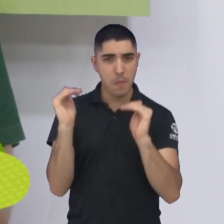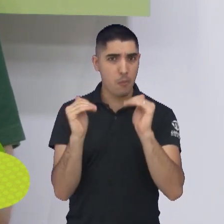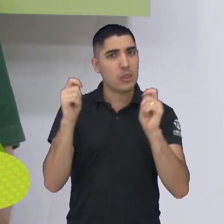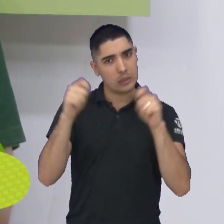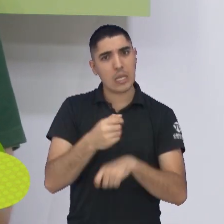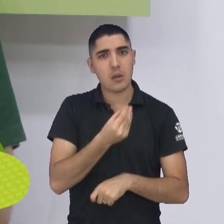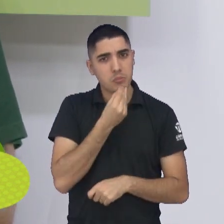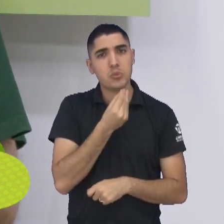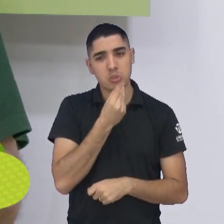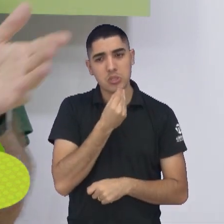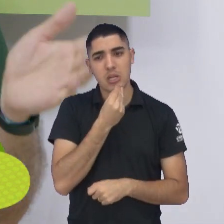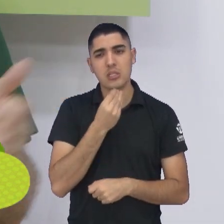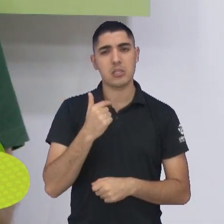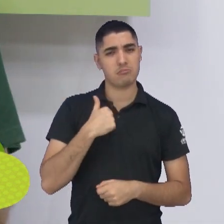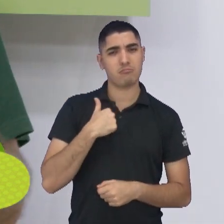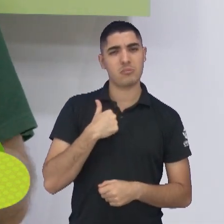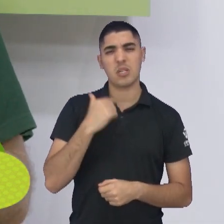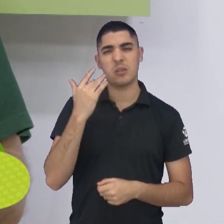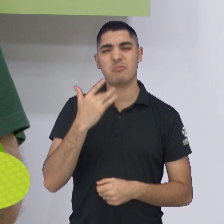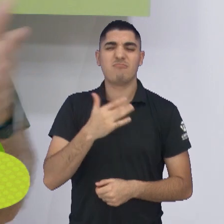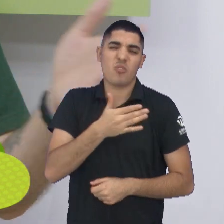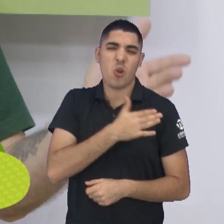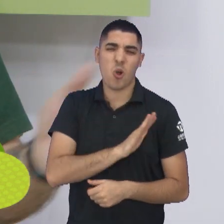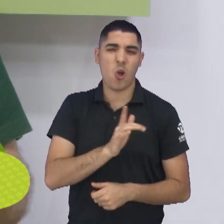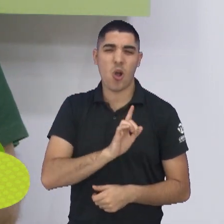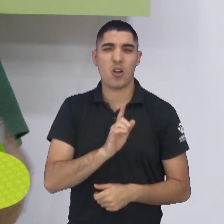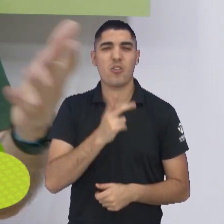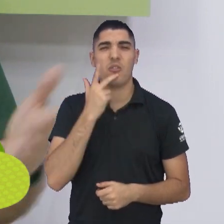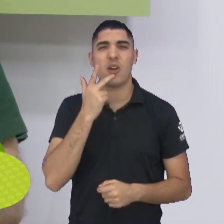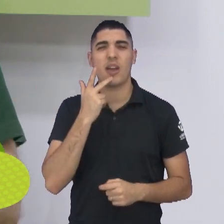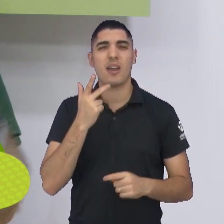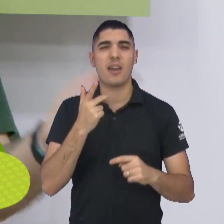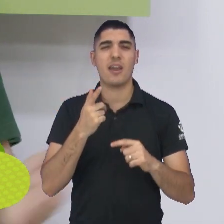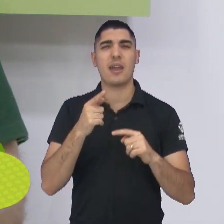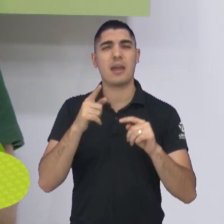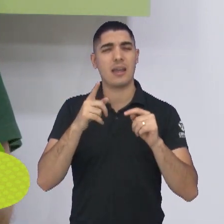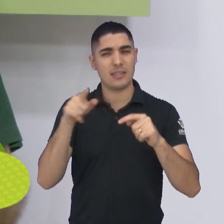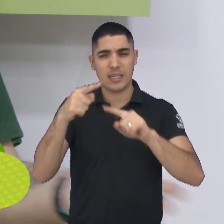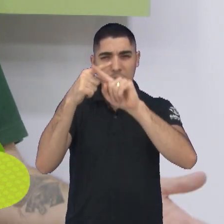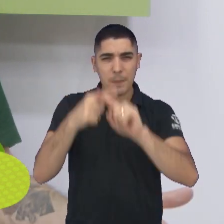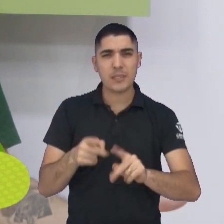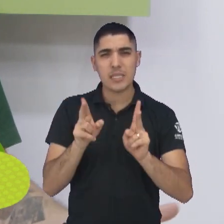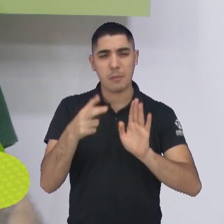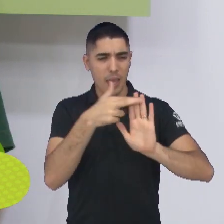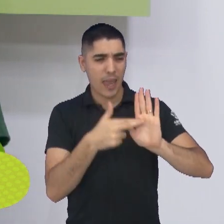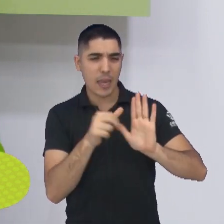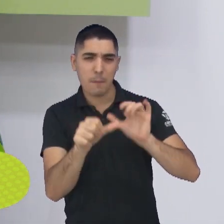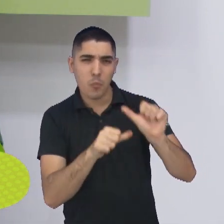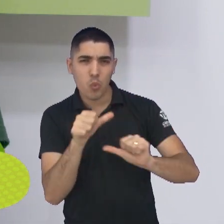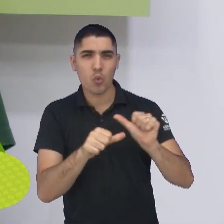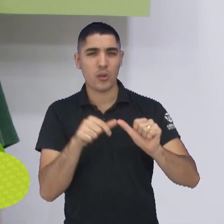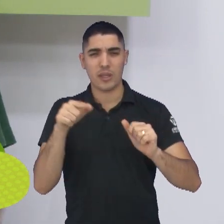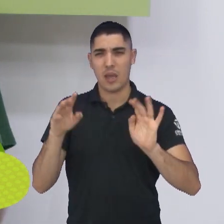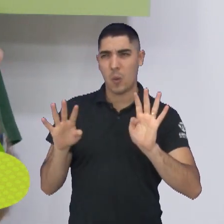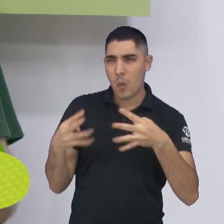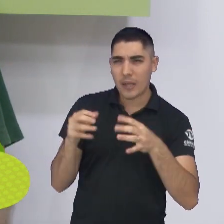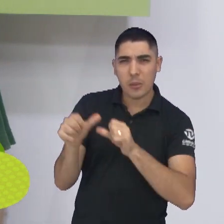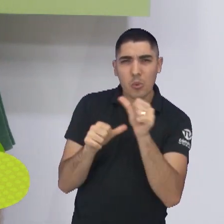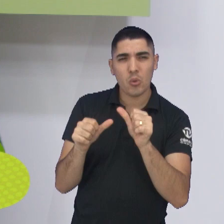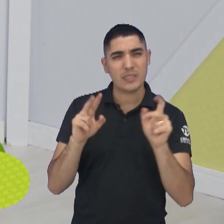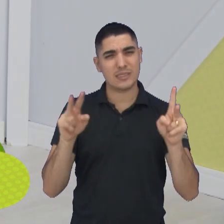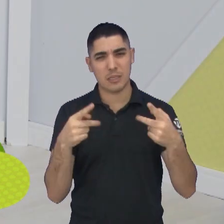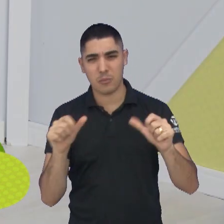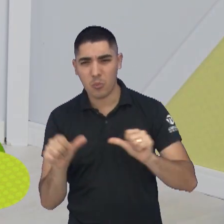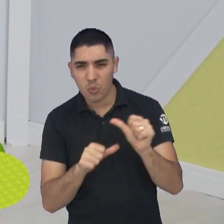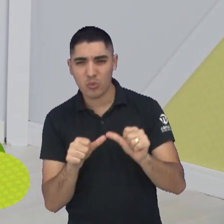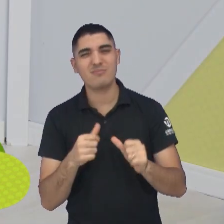cá. E eu não gosto desse negócio de campeonato que muda de regulamento, é de um jeito nas quartas, é de outro na final, enfim. Estranho,